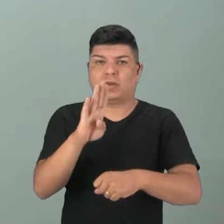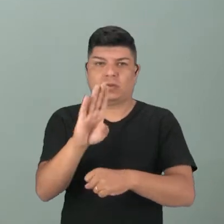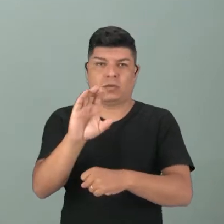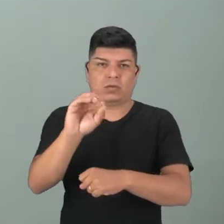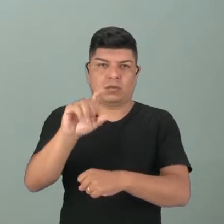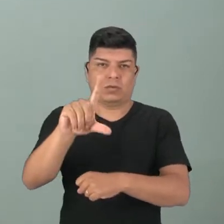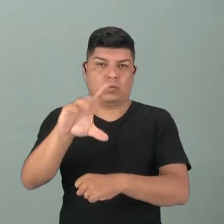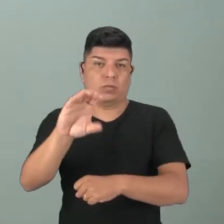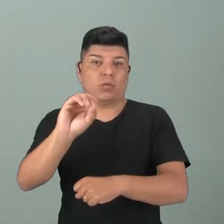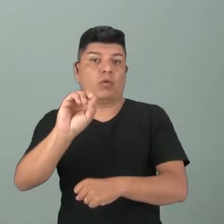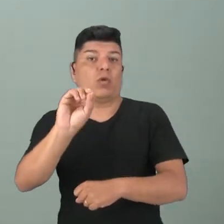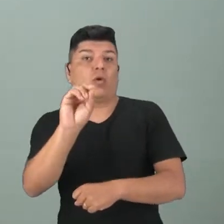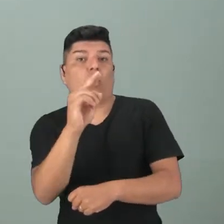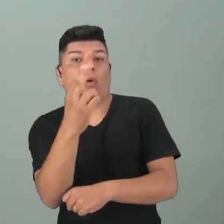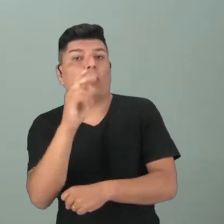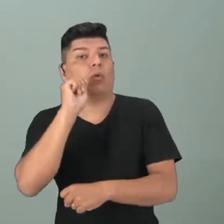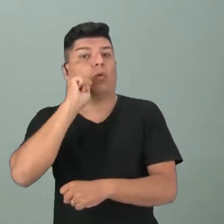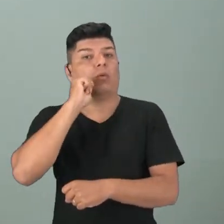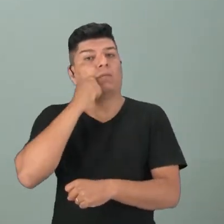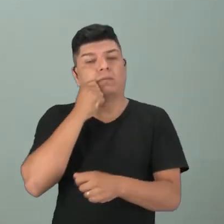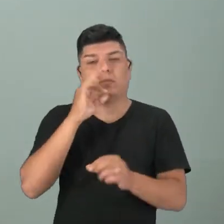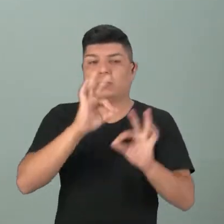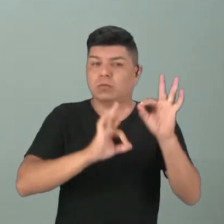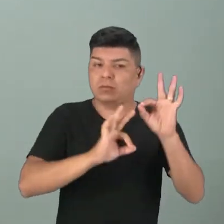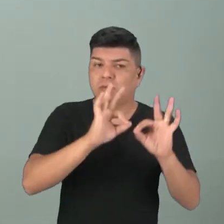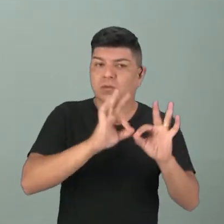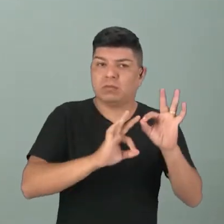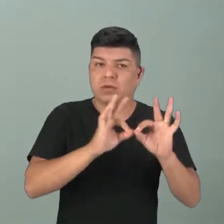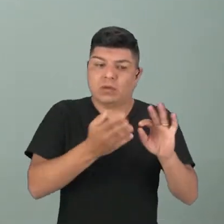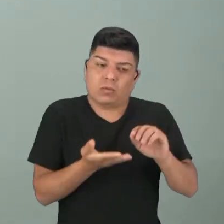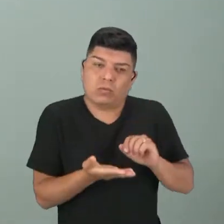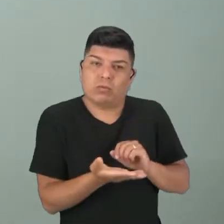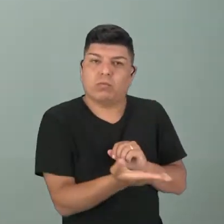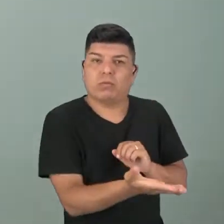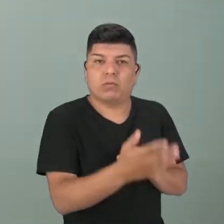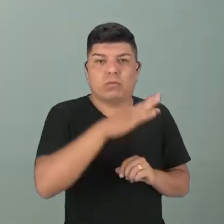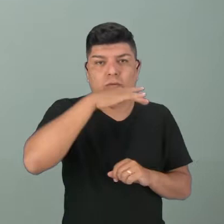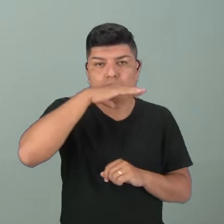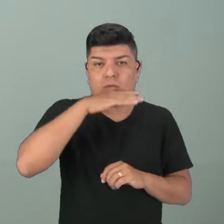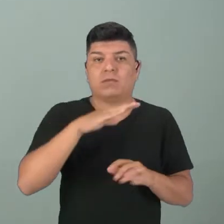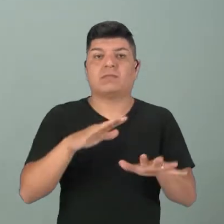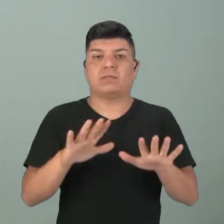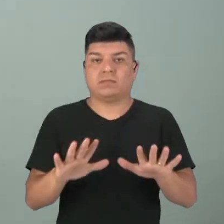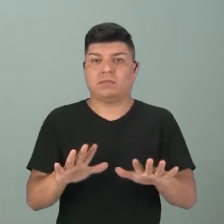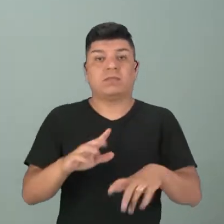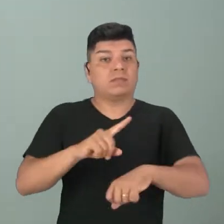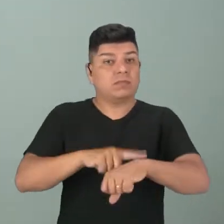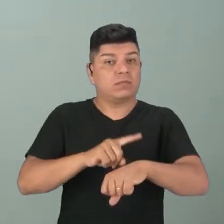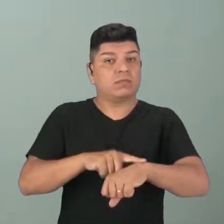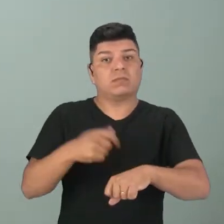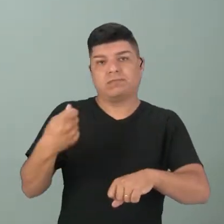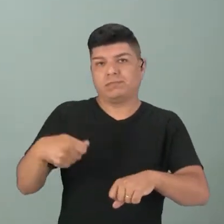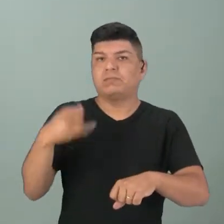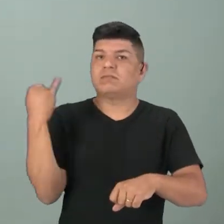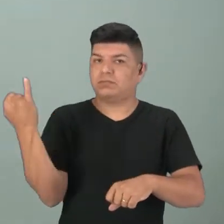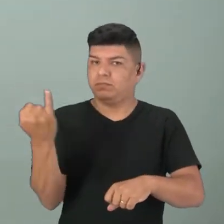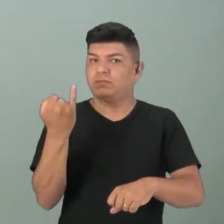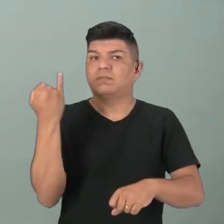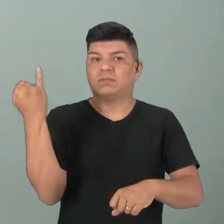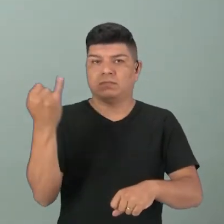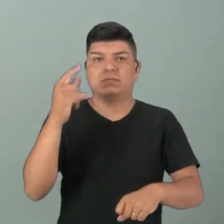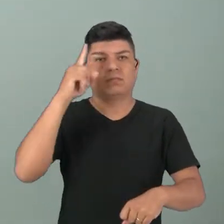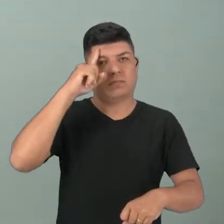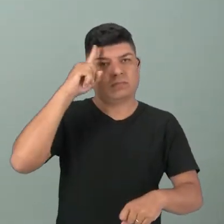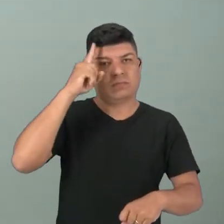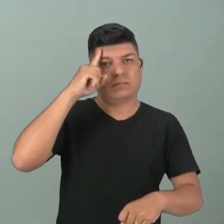pronto, dependendo da guloseima que eu estou preparando lá no meu forno, né? Então, esse tempo é necessário para essas marcações no nosso dia a